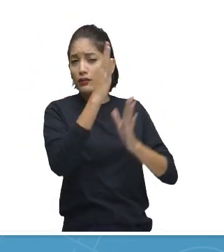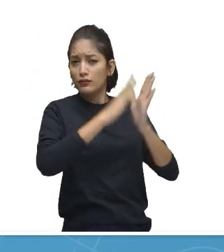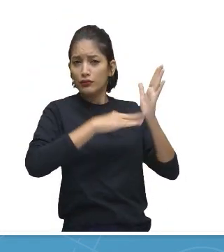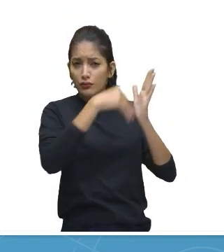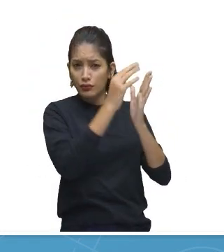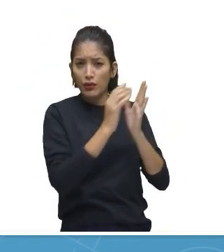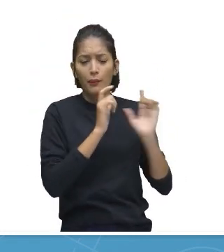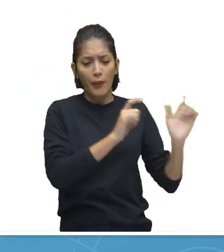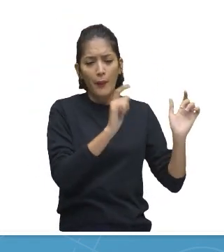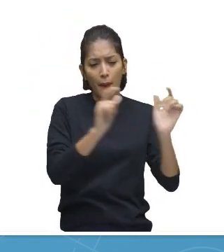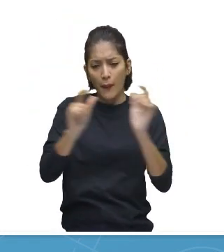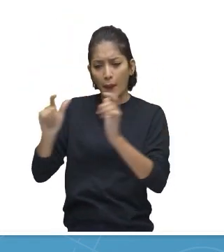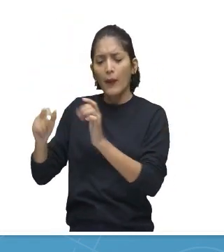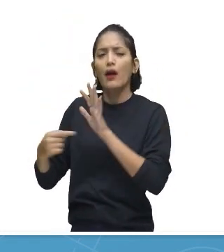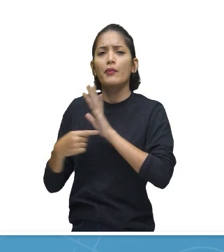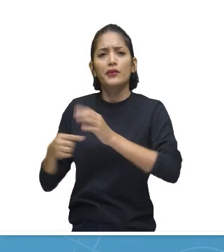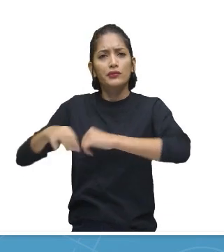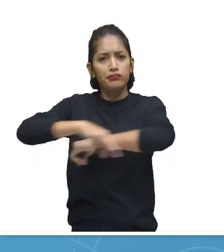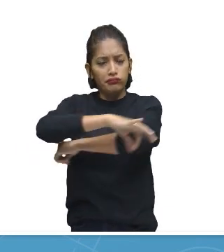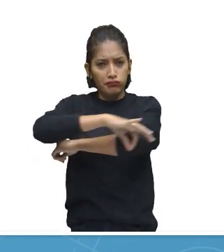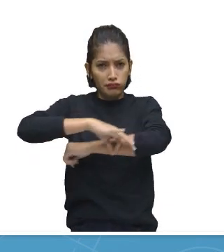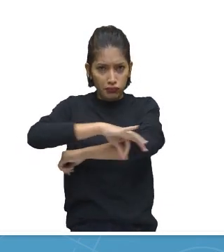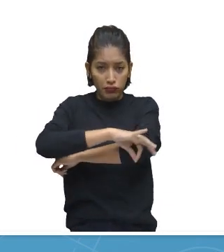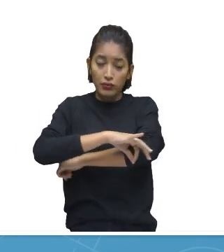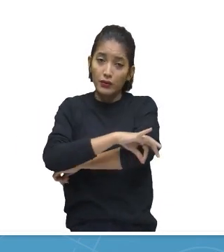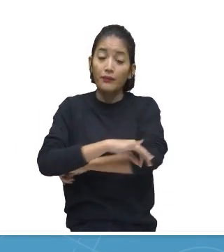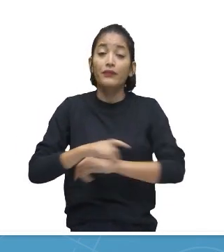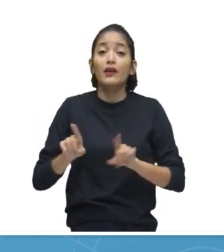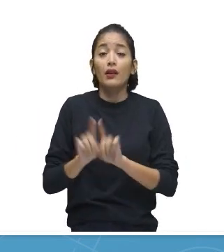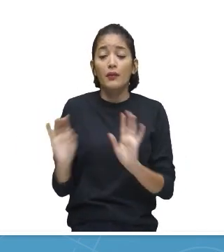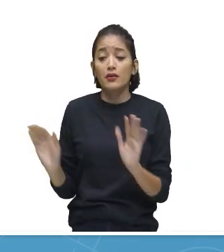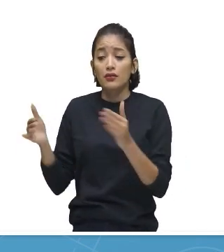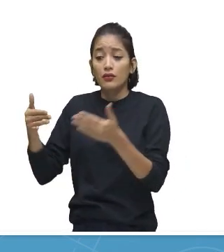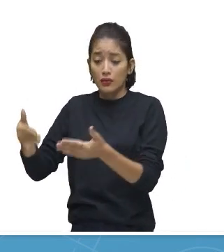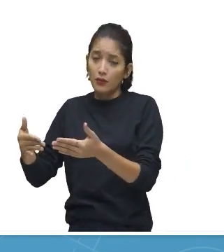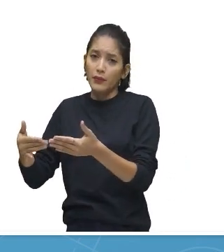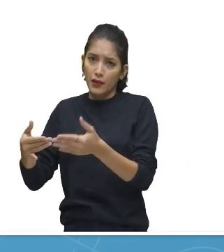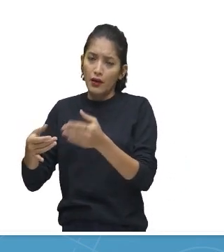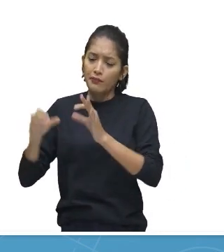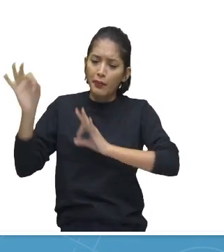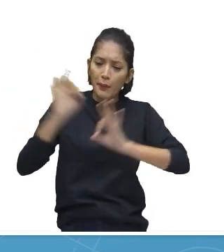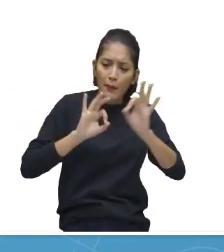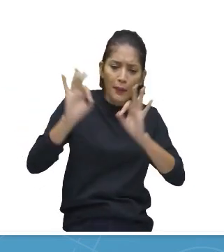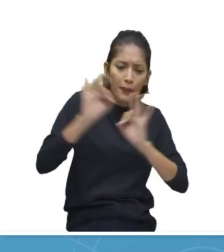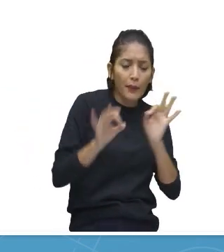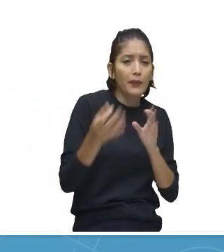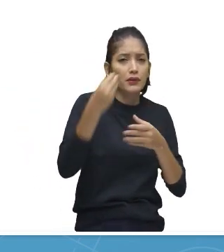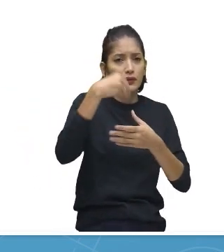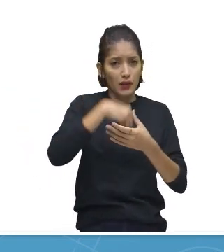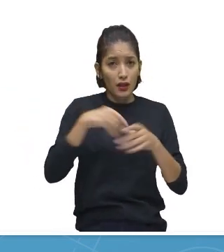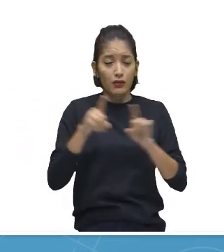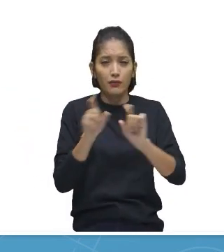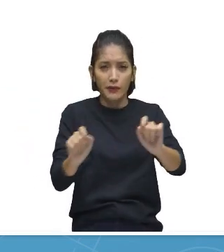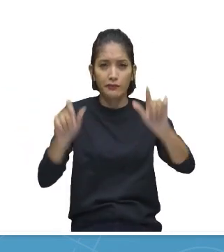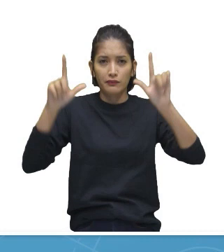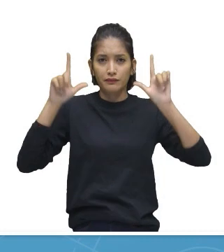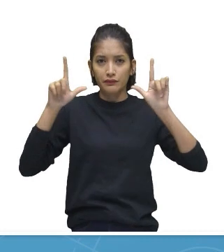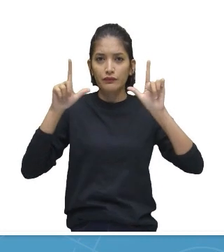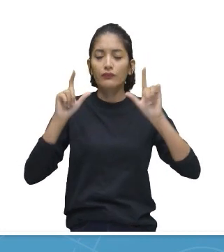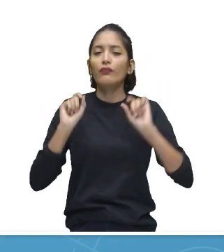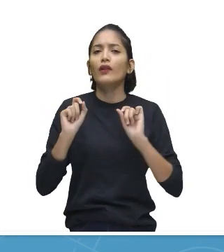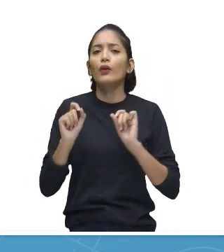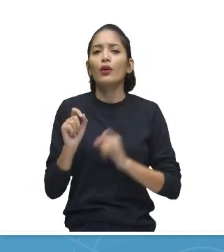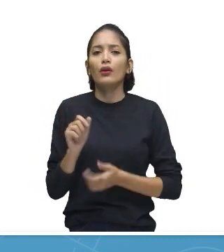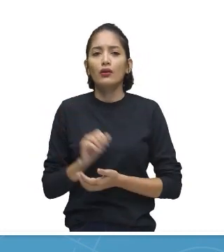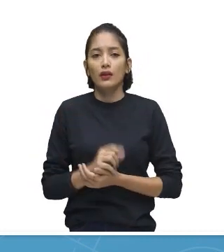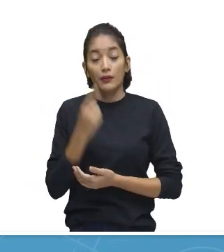espaços, enriquecendo a arquitetura, destacando-se os afrescos para a decoração de interiores e os retratos. Então, o que eram os afrescos? A gente